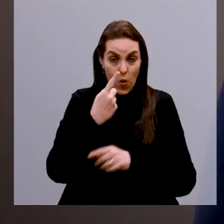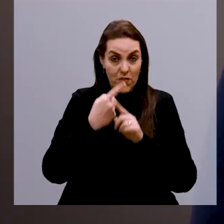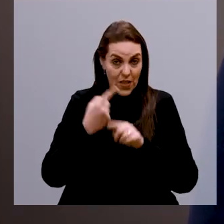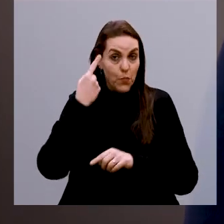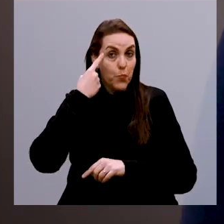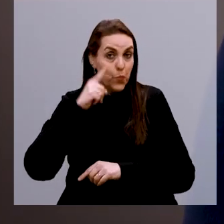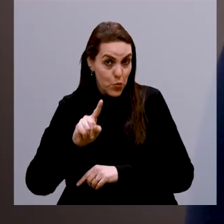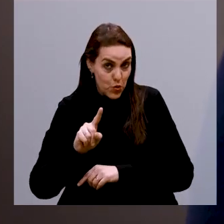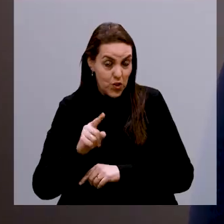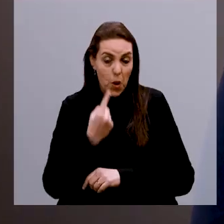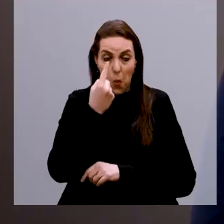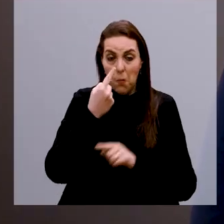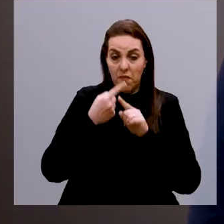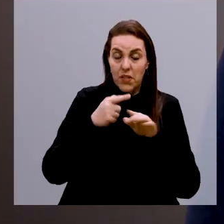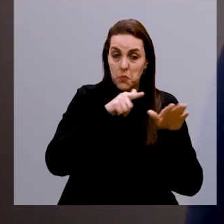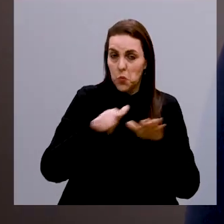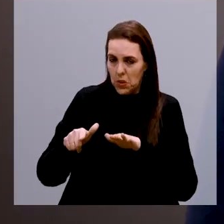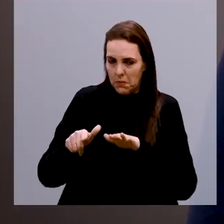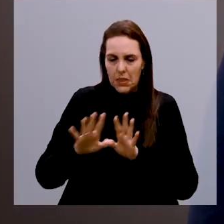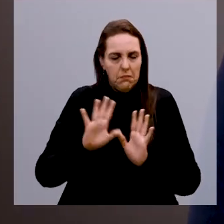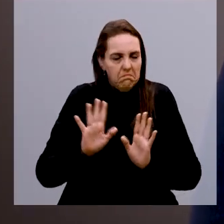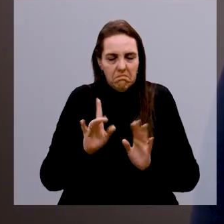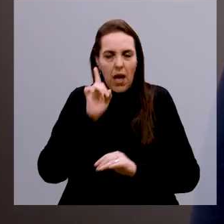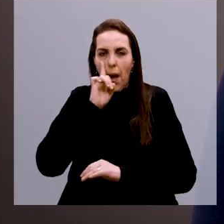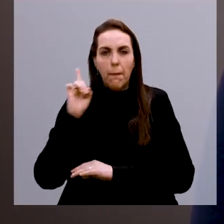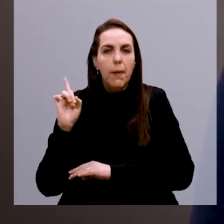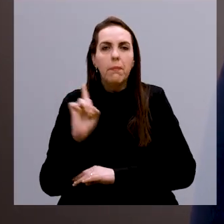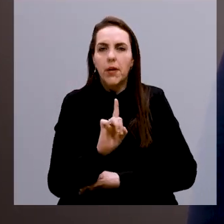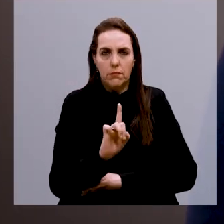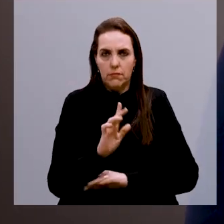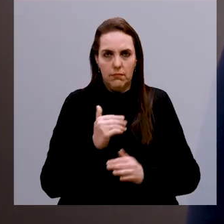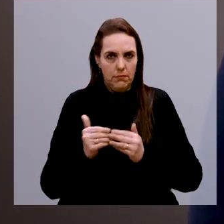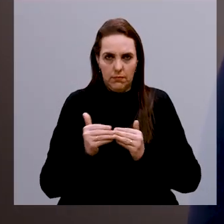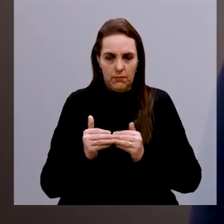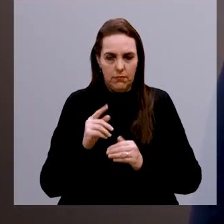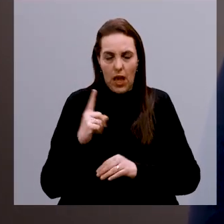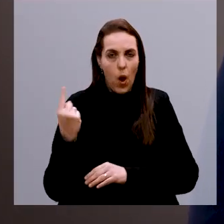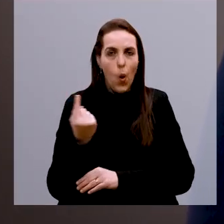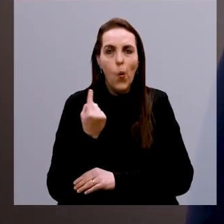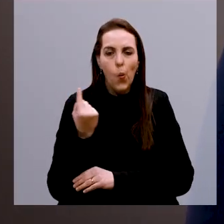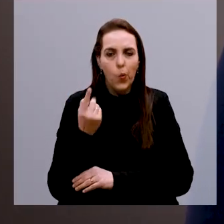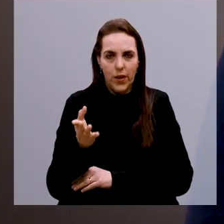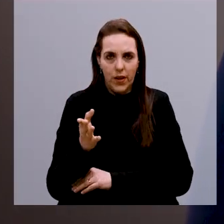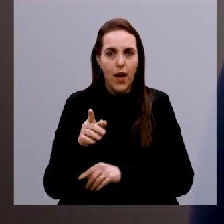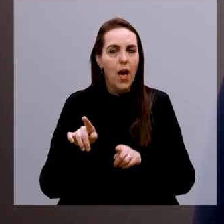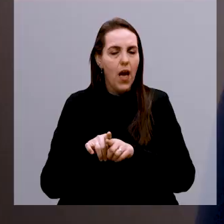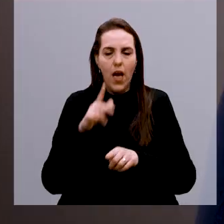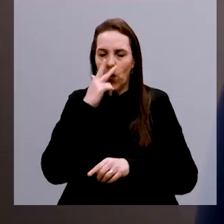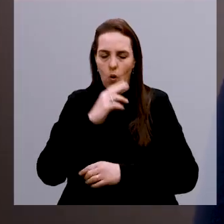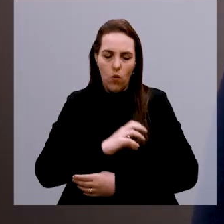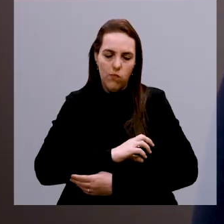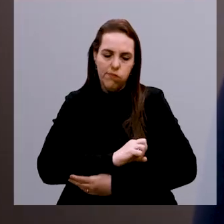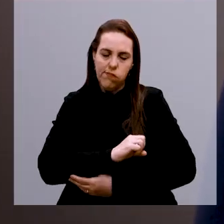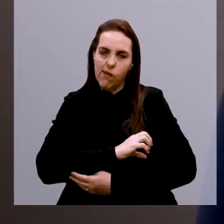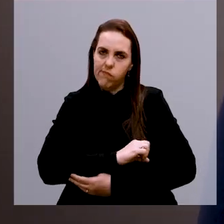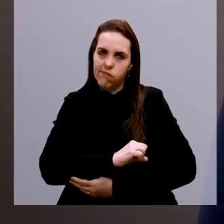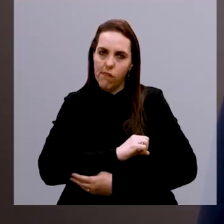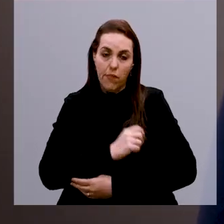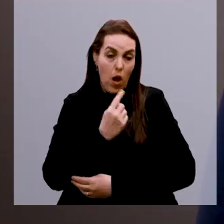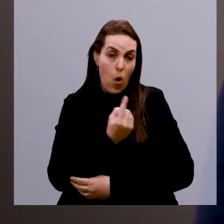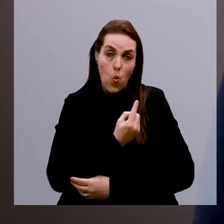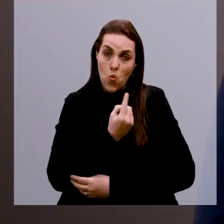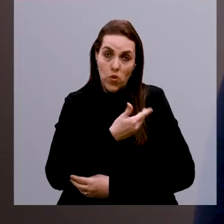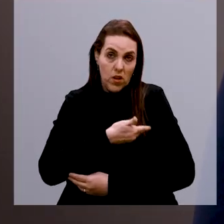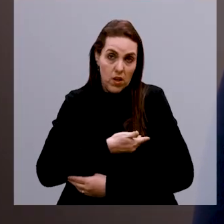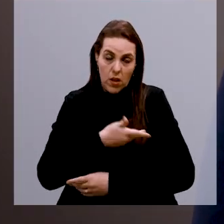dia, se a mãe se sentir bem 1 vez por semana, enfim. Isso é da mãe. Por isso que eu digo, cada mãe é única. Então, do mesmo jeito que a gente fala da esgota. A esgota é única.